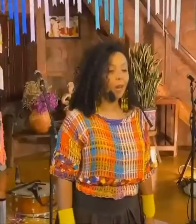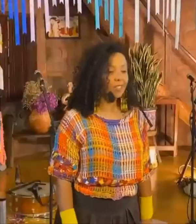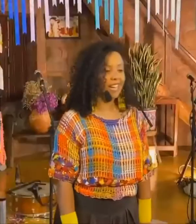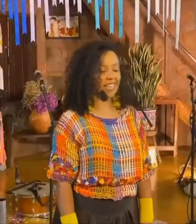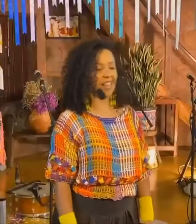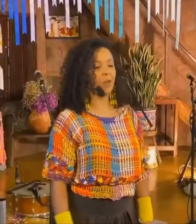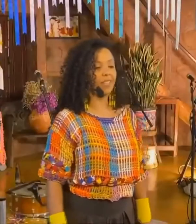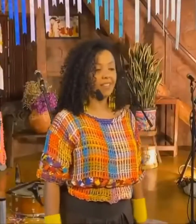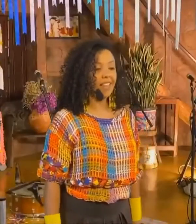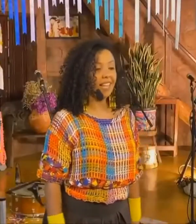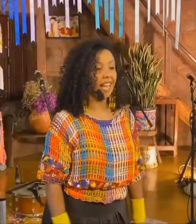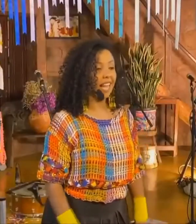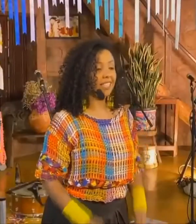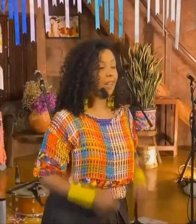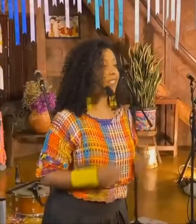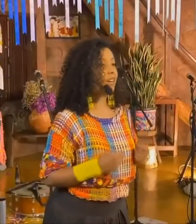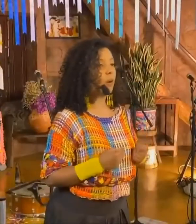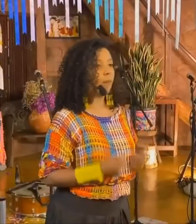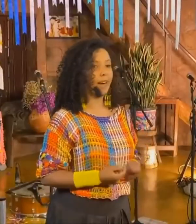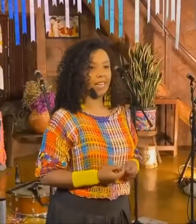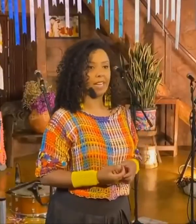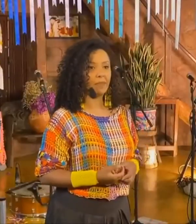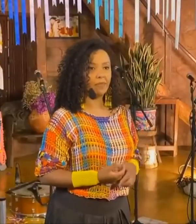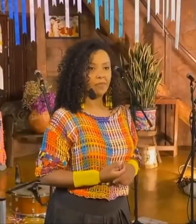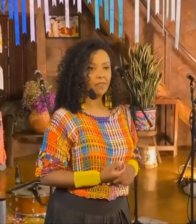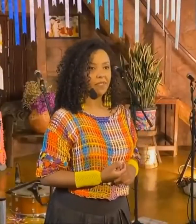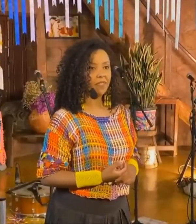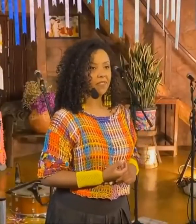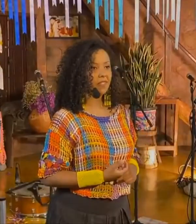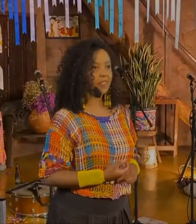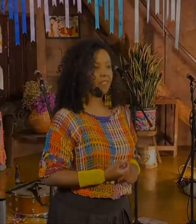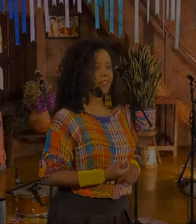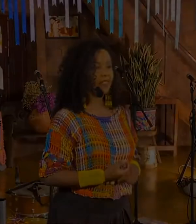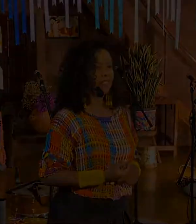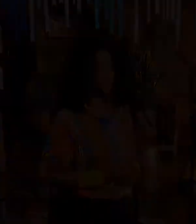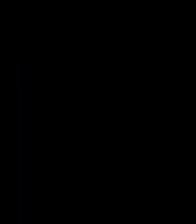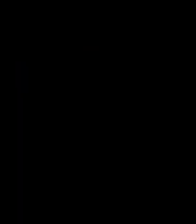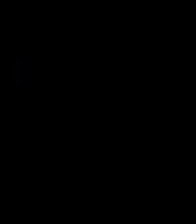gosto muito da Araraúna. Quem ainda não as acompanha...